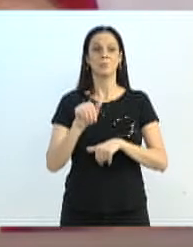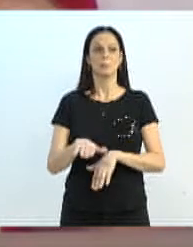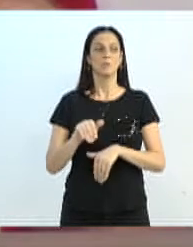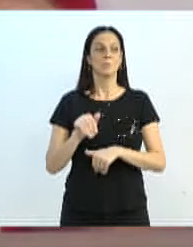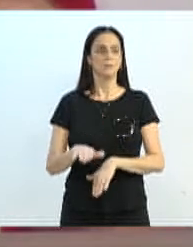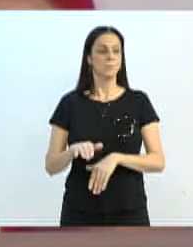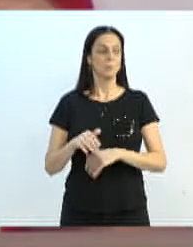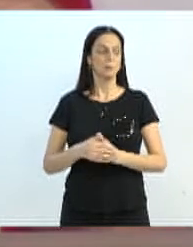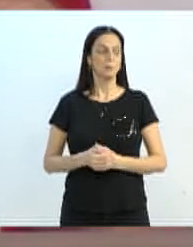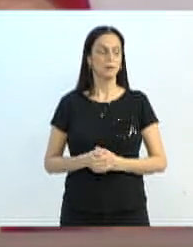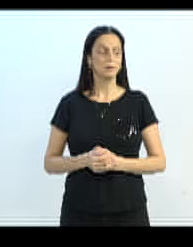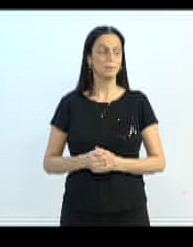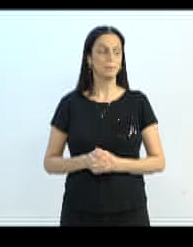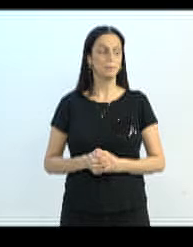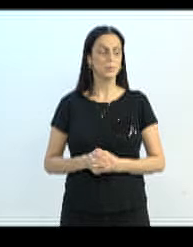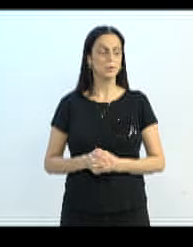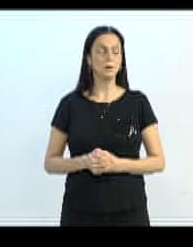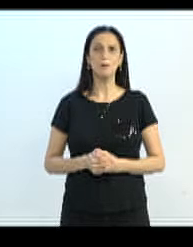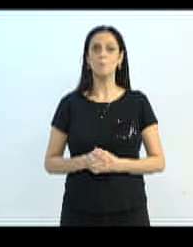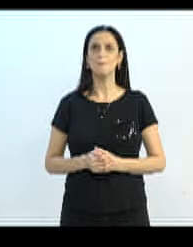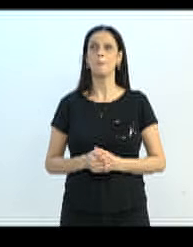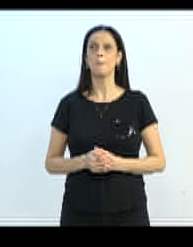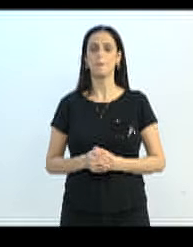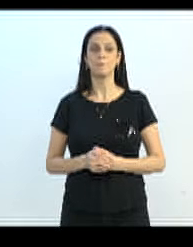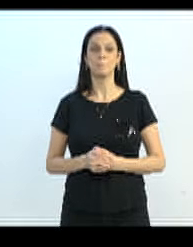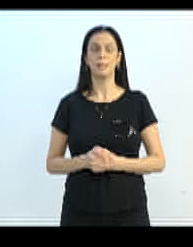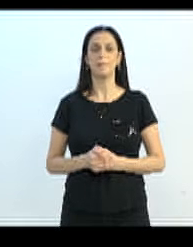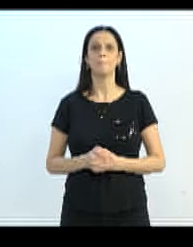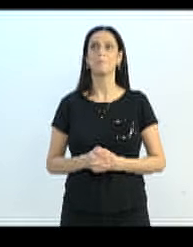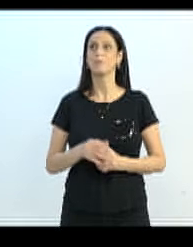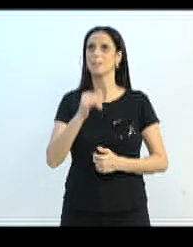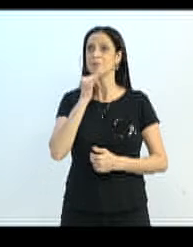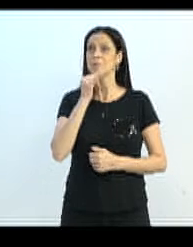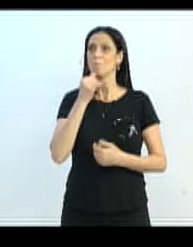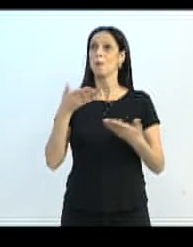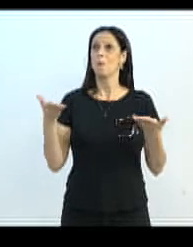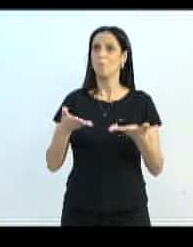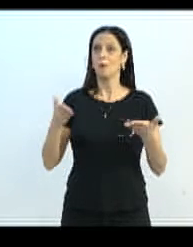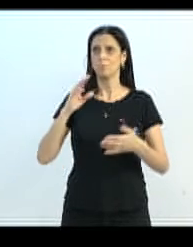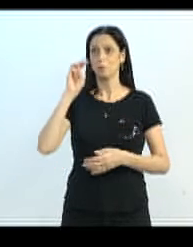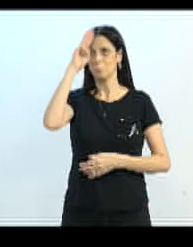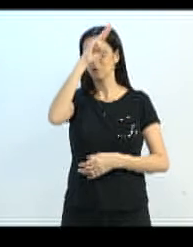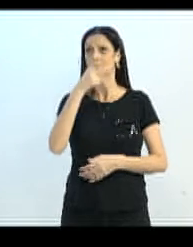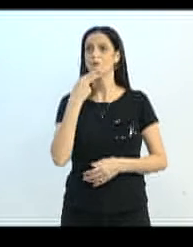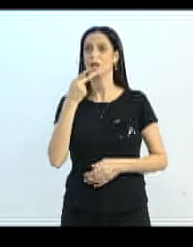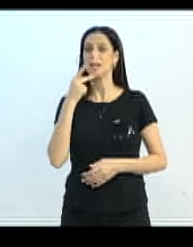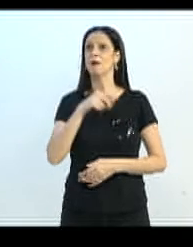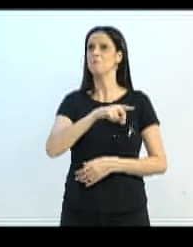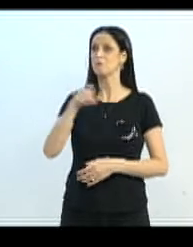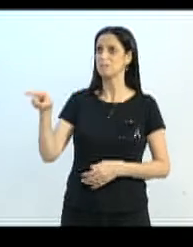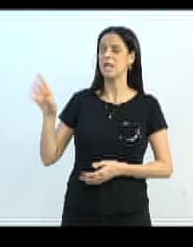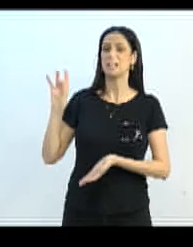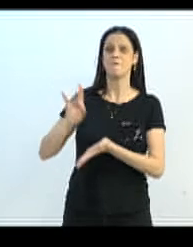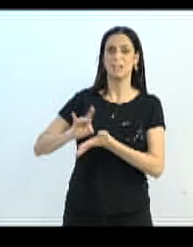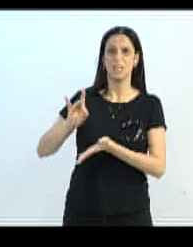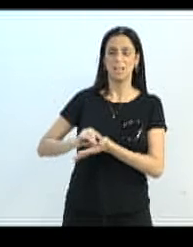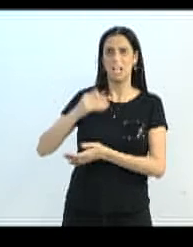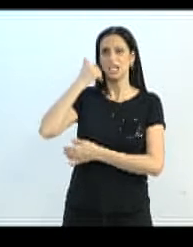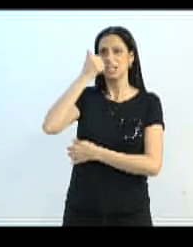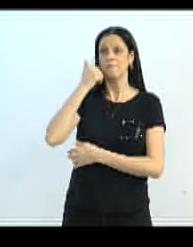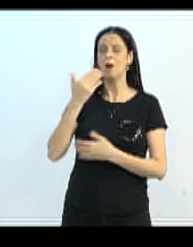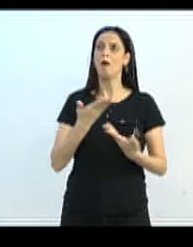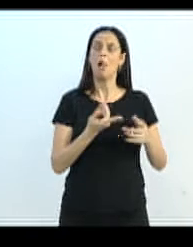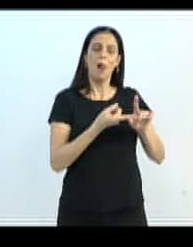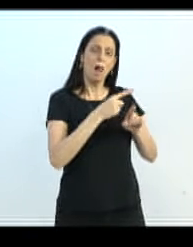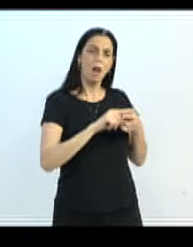o STF. Presidente chamando ministros de canalhas. E hoje, Bolsonaro, junto com Temer, tratando de